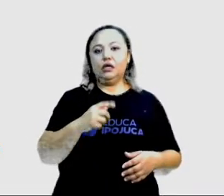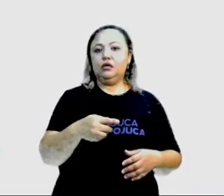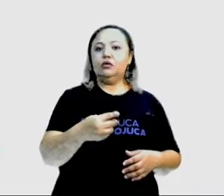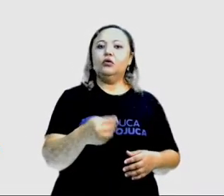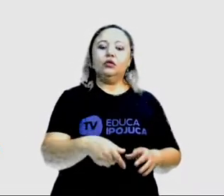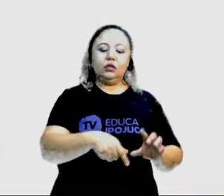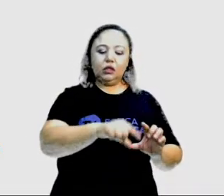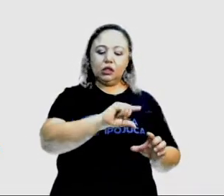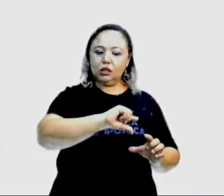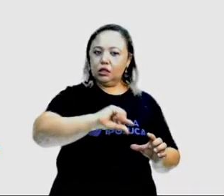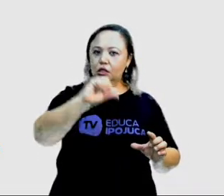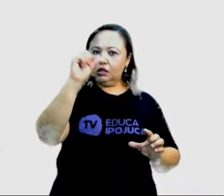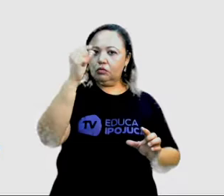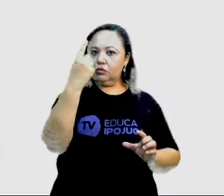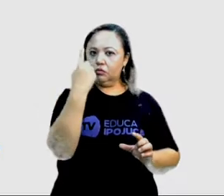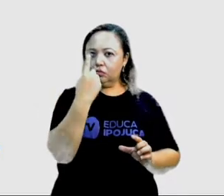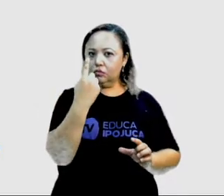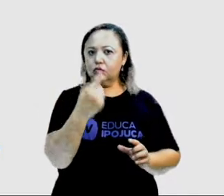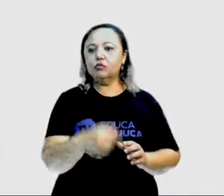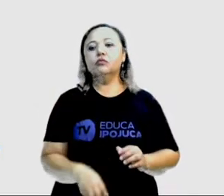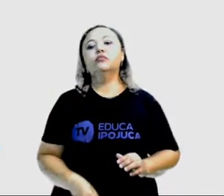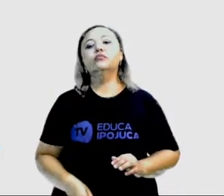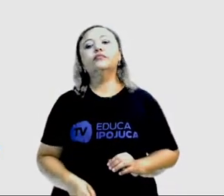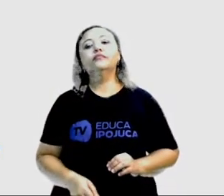com 5. Então,